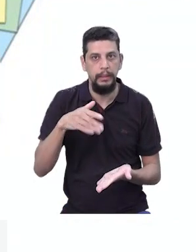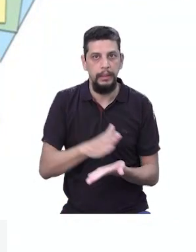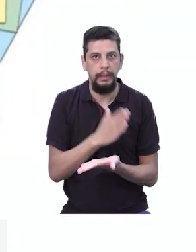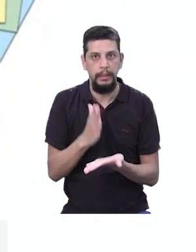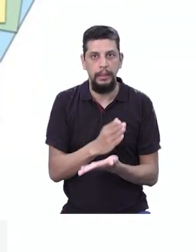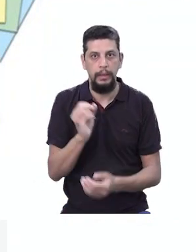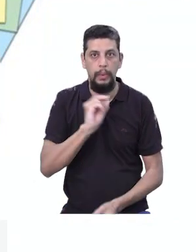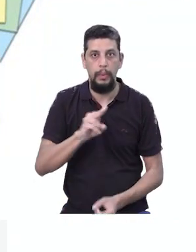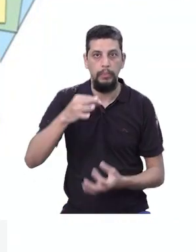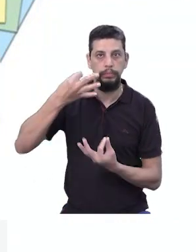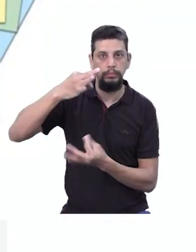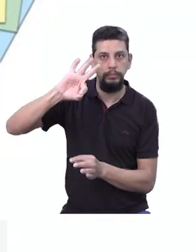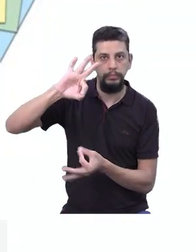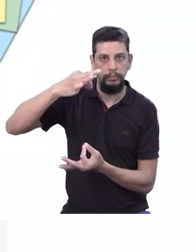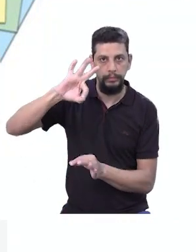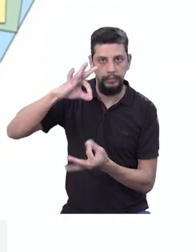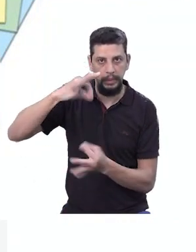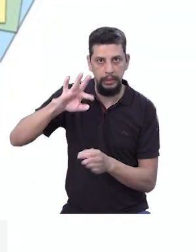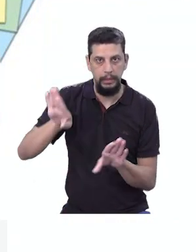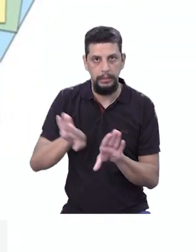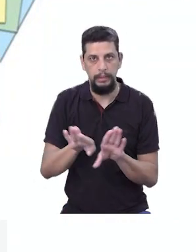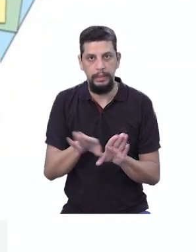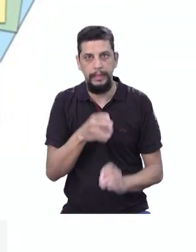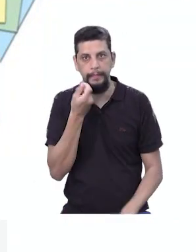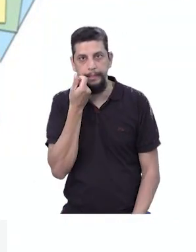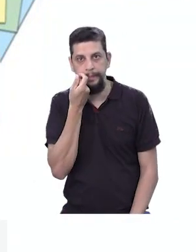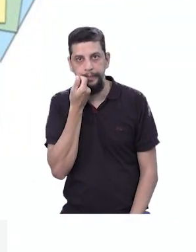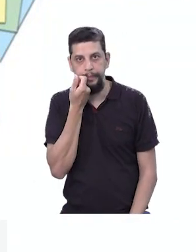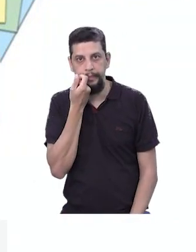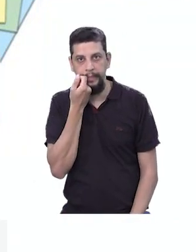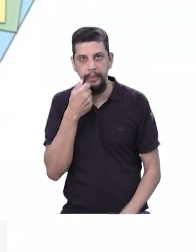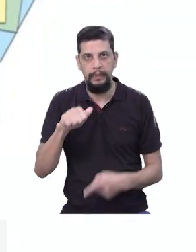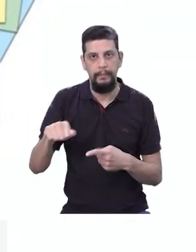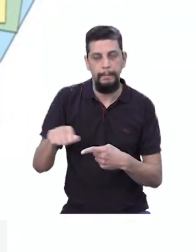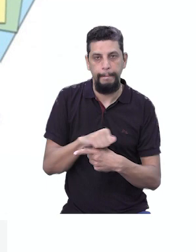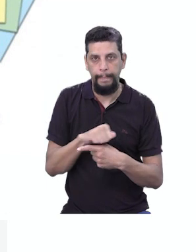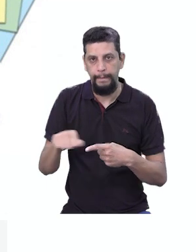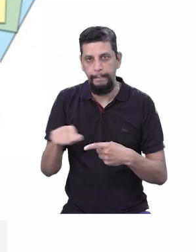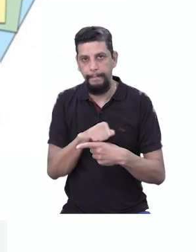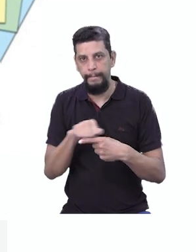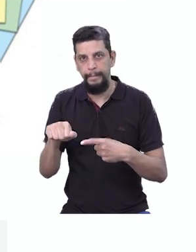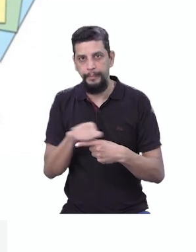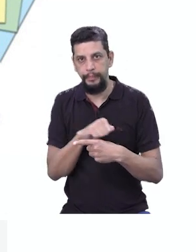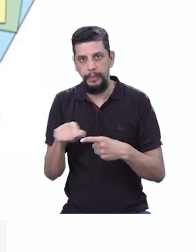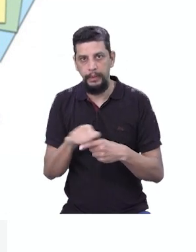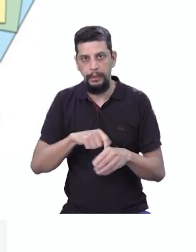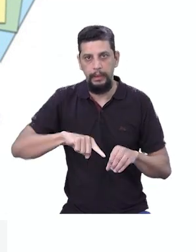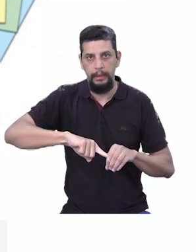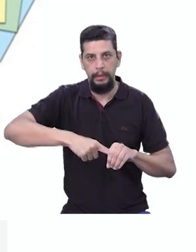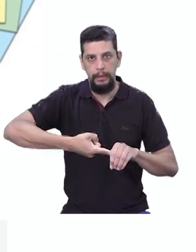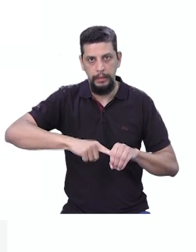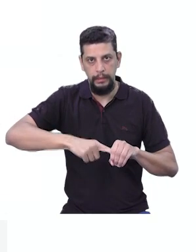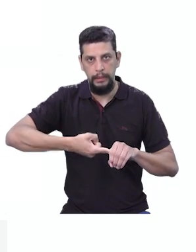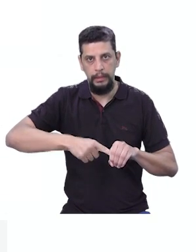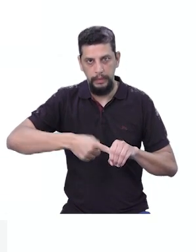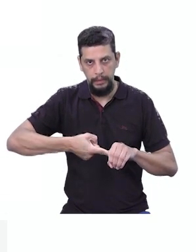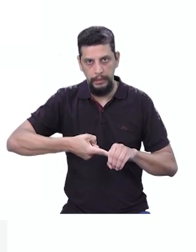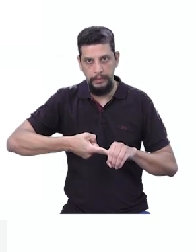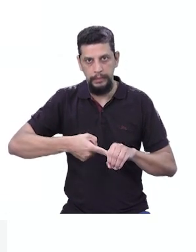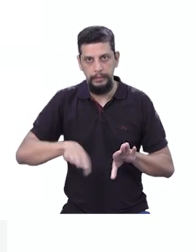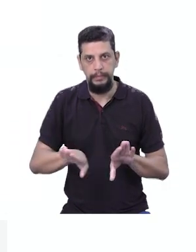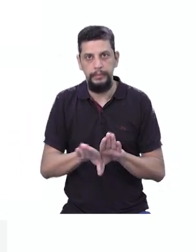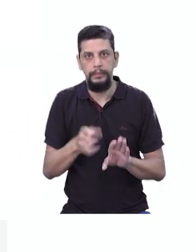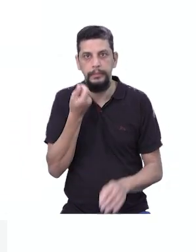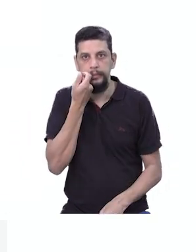ou folha de sulfite, o lápis, a borracha... O apontador,